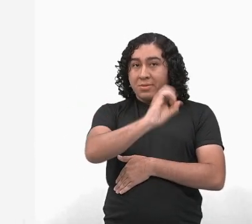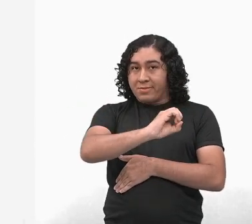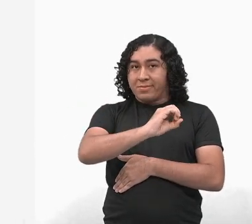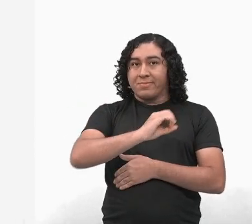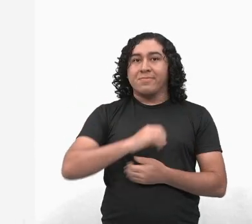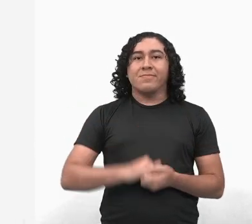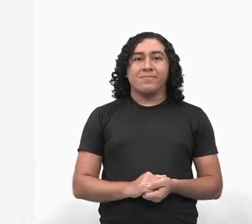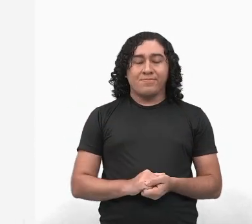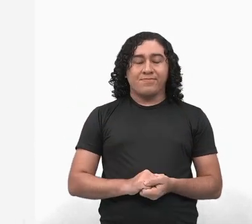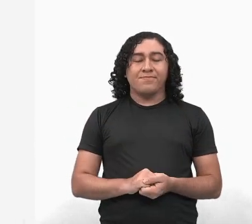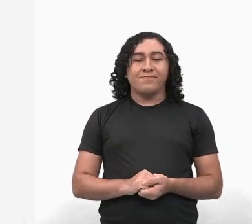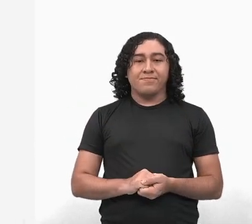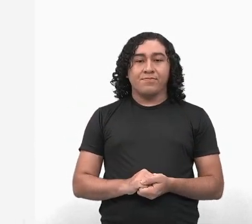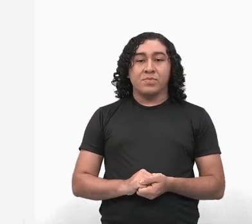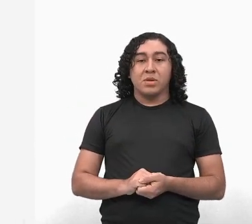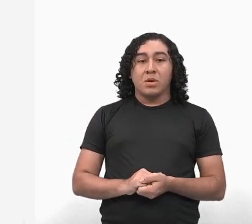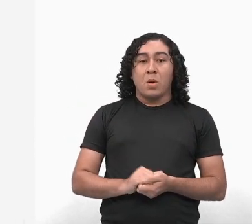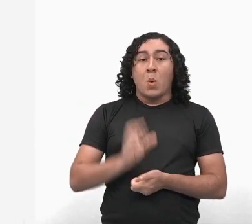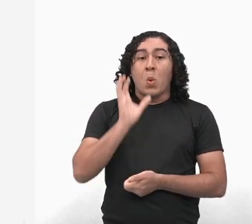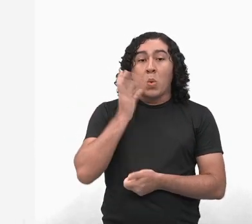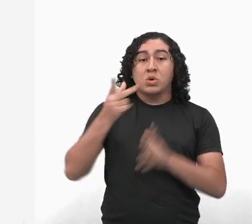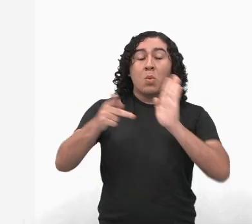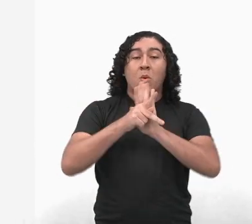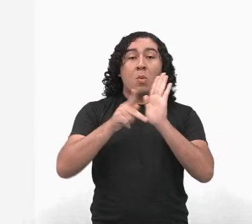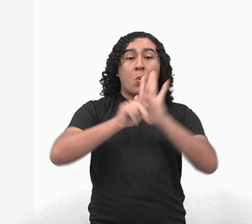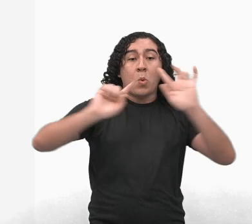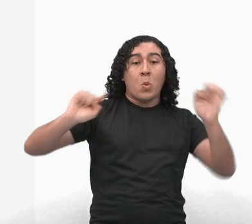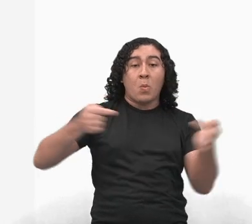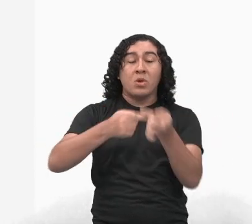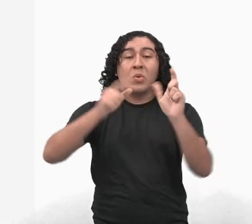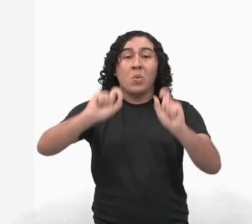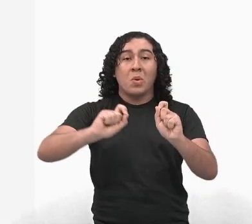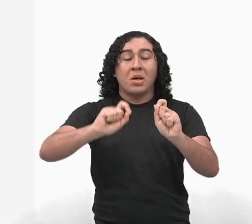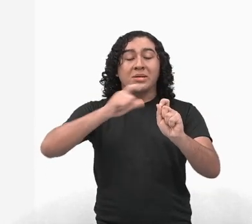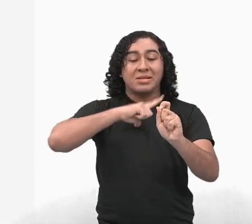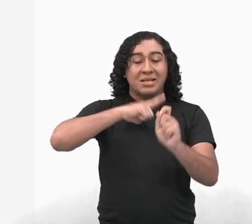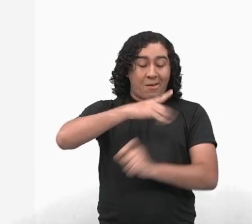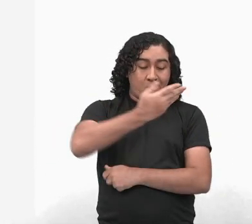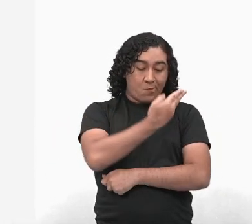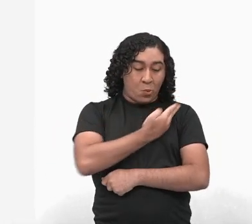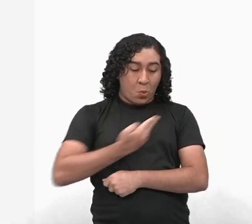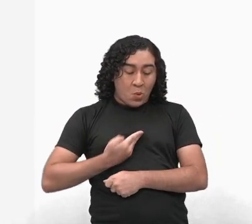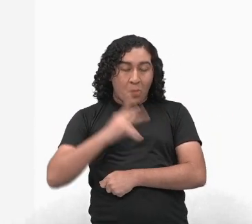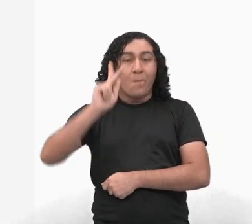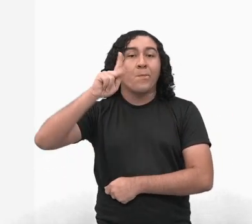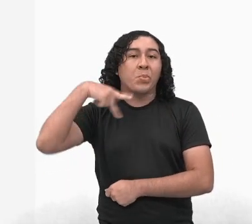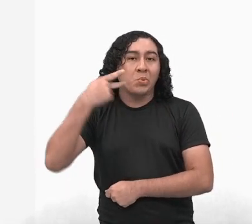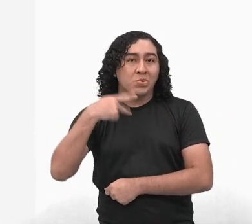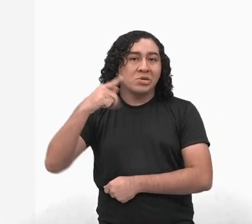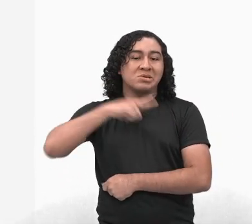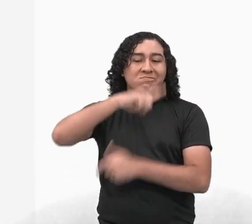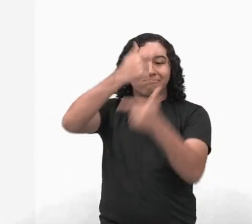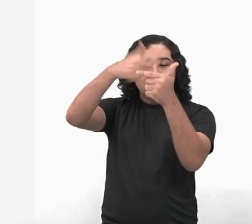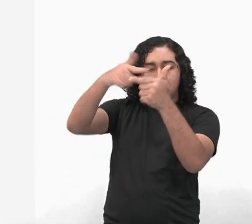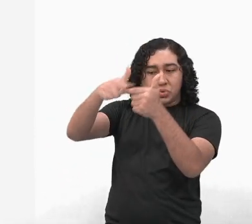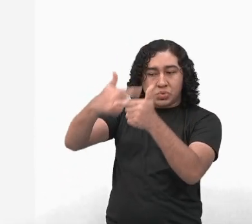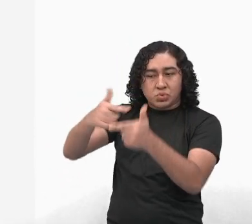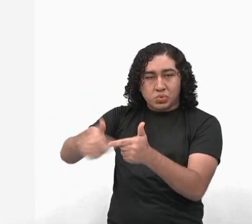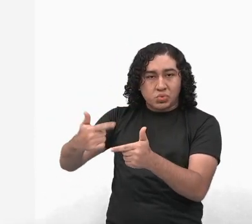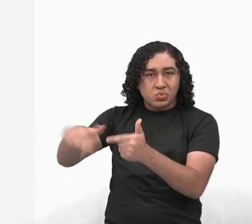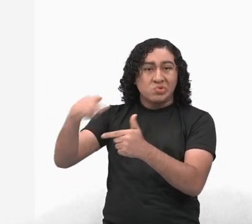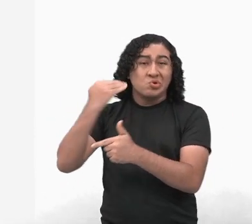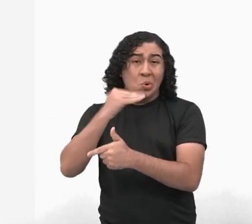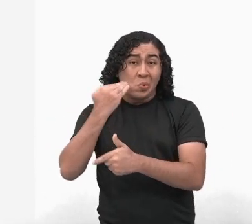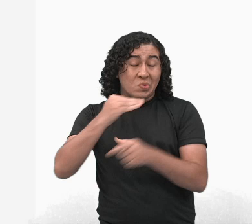1840. Aconteceram em função da instabilidade política que havia no país, falta de